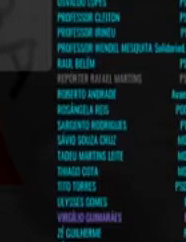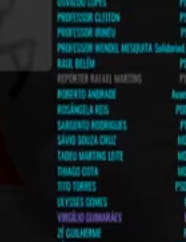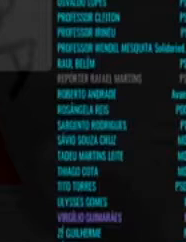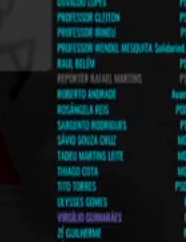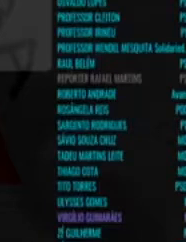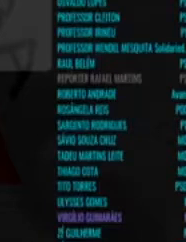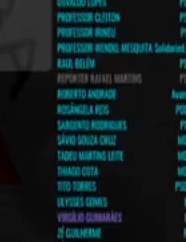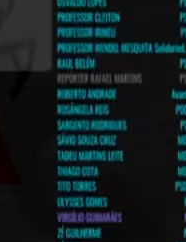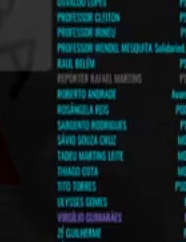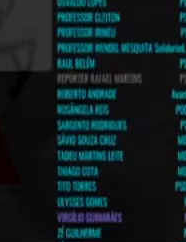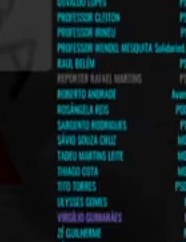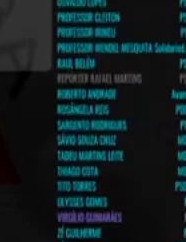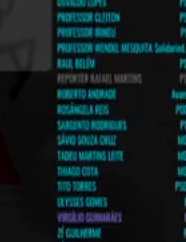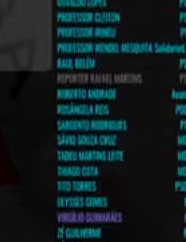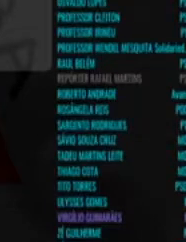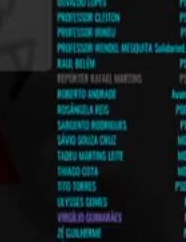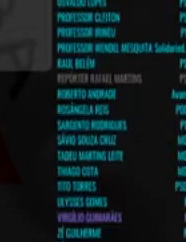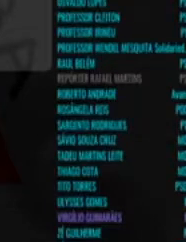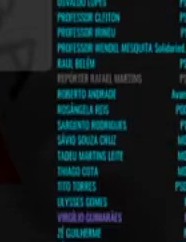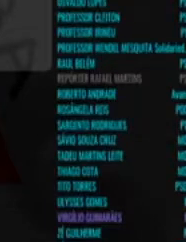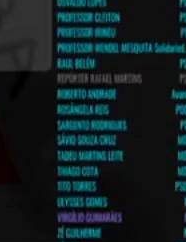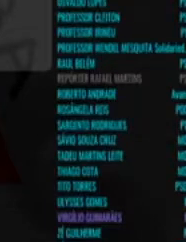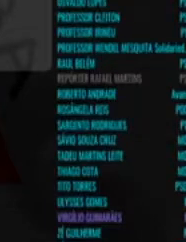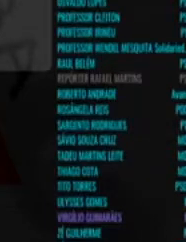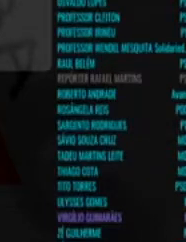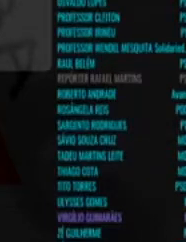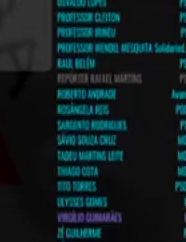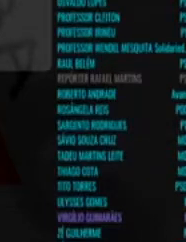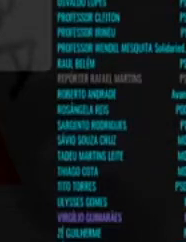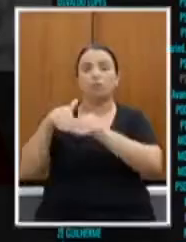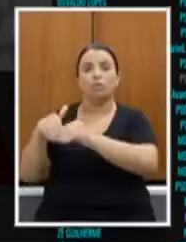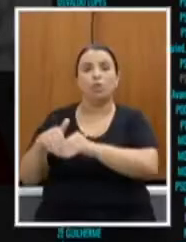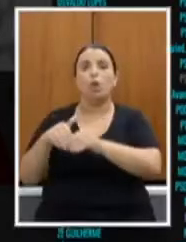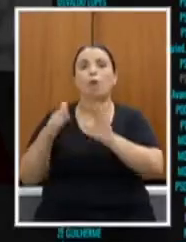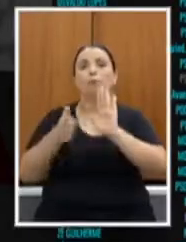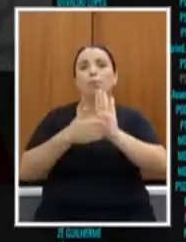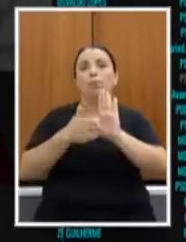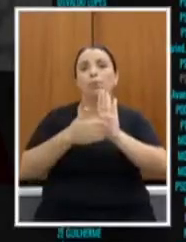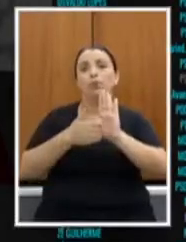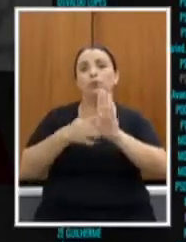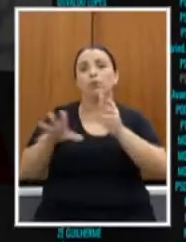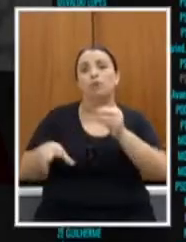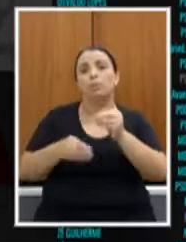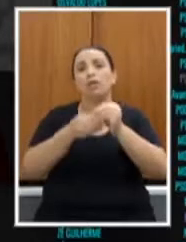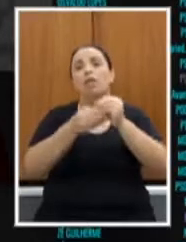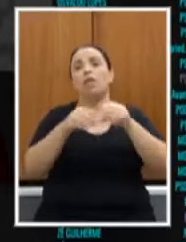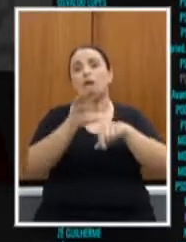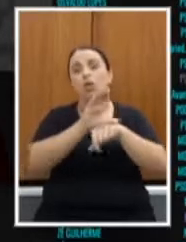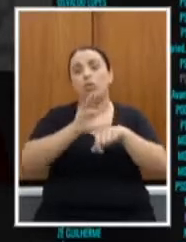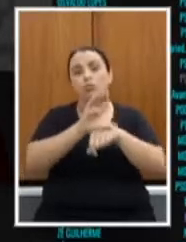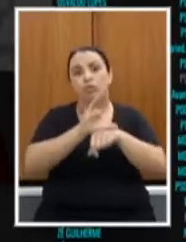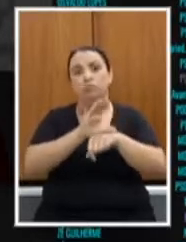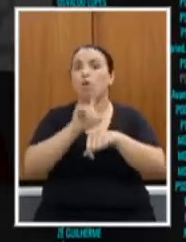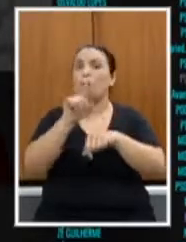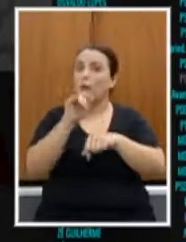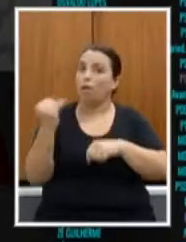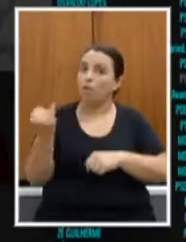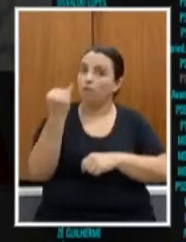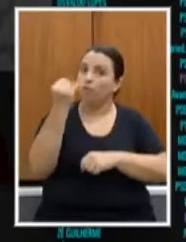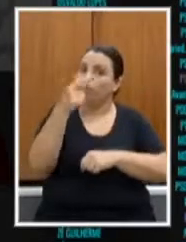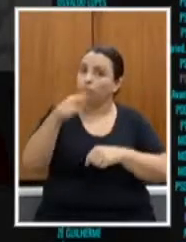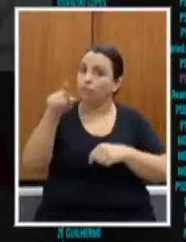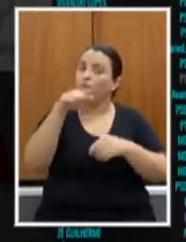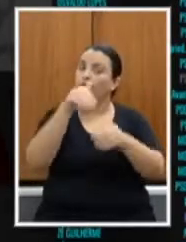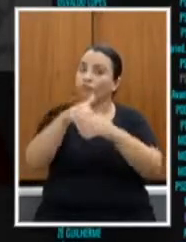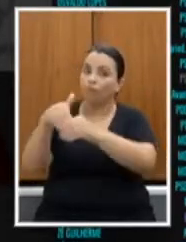A presidência informa ao plenário que estamos votando uma proposta de emenda à Constituição. Portanto, é importante que todos votem, porque